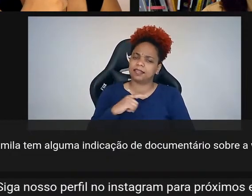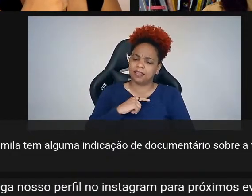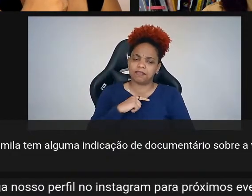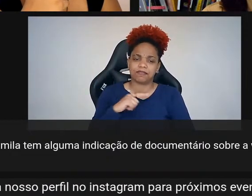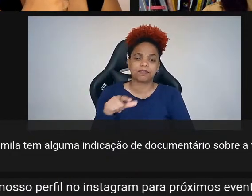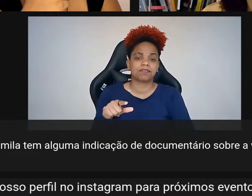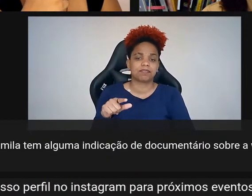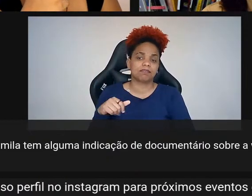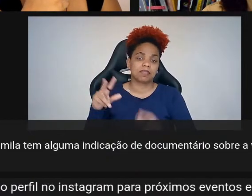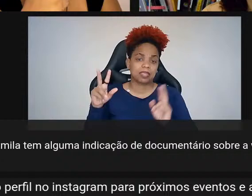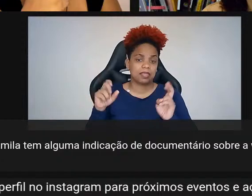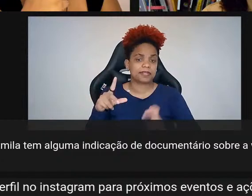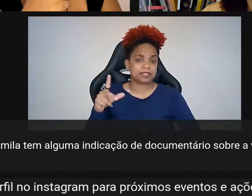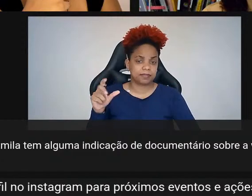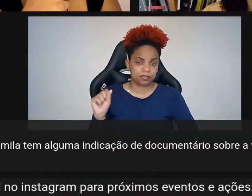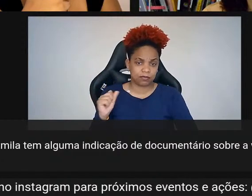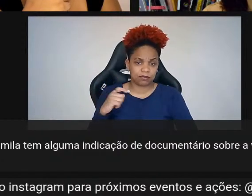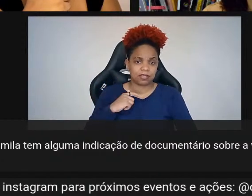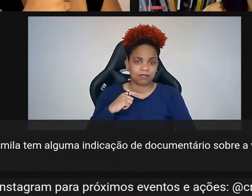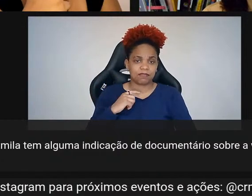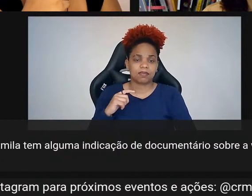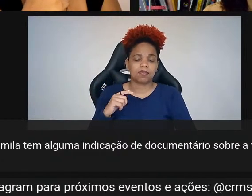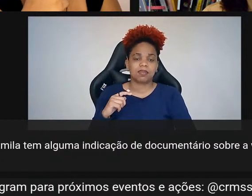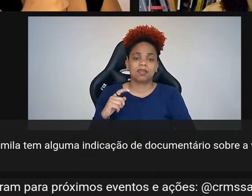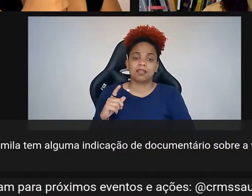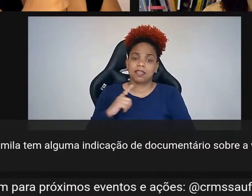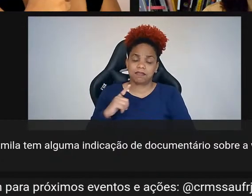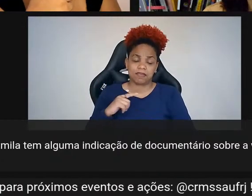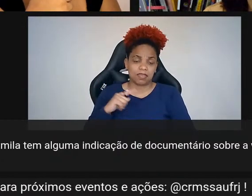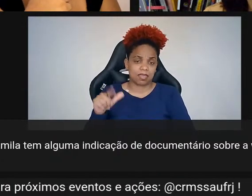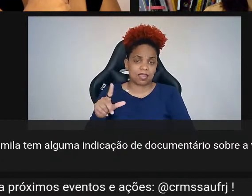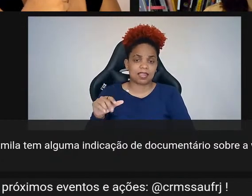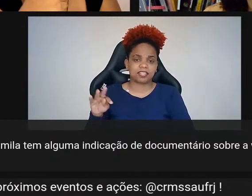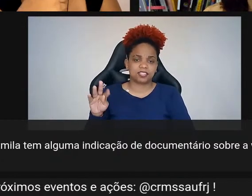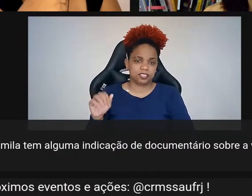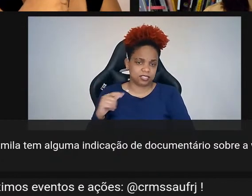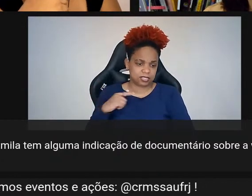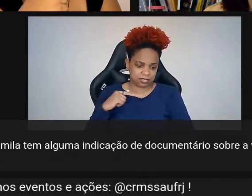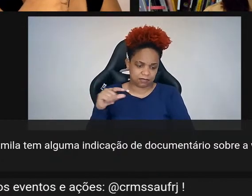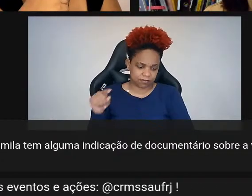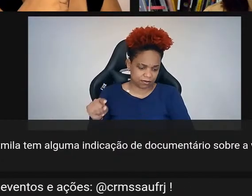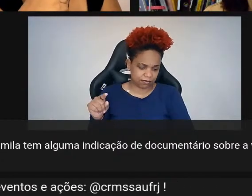sapatona, que se chama Vida Latina. Muito boa essa série também.